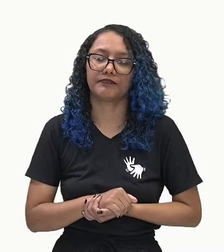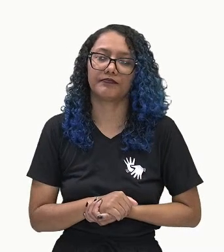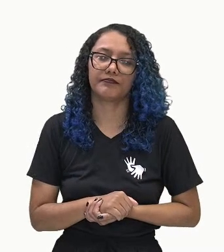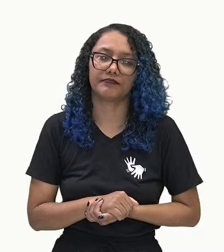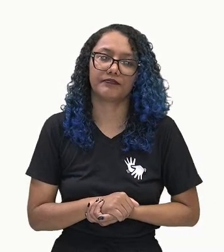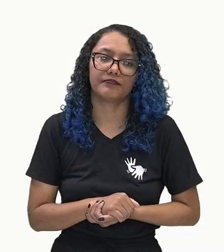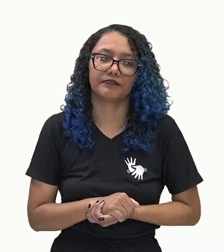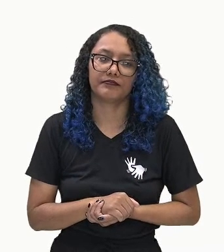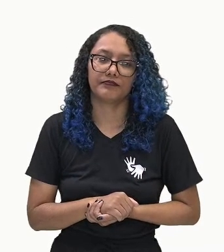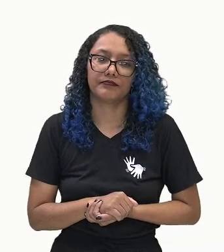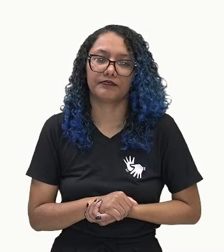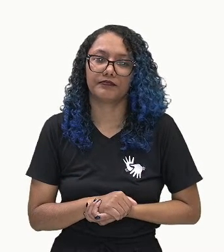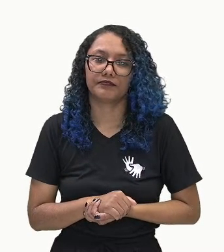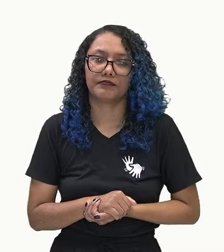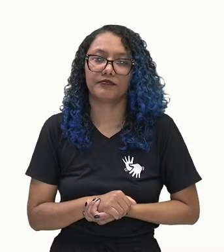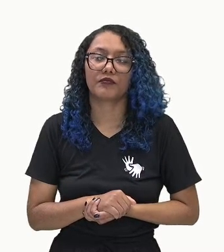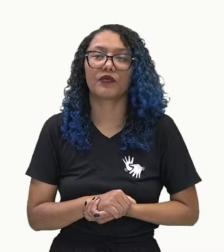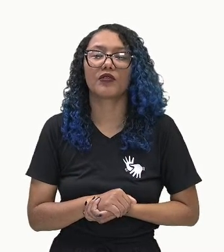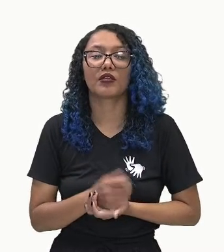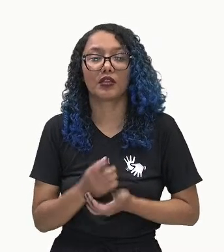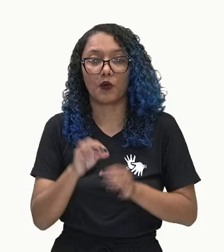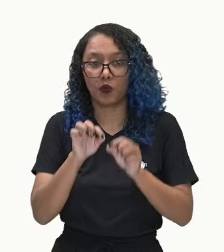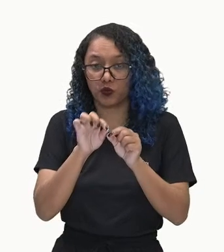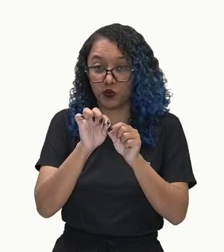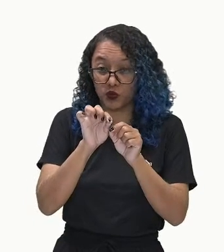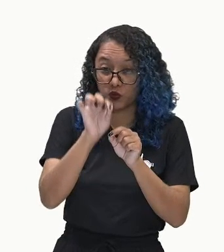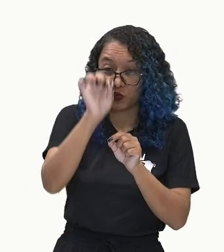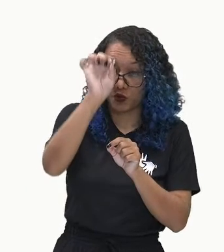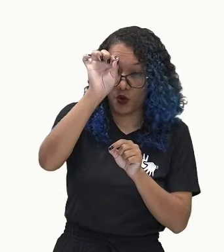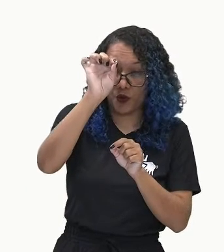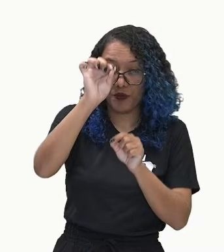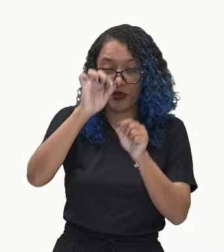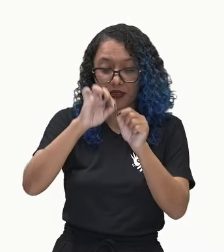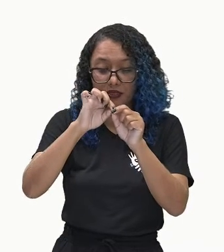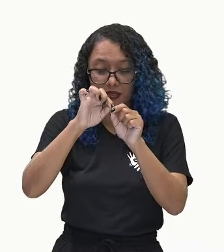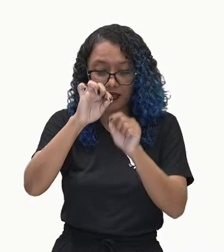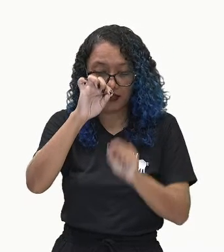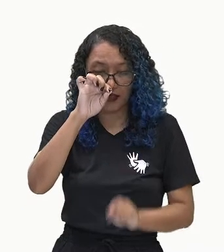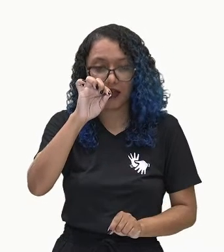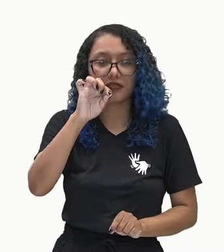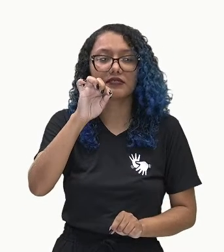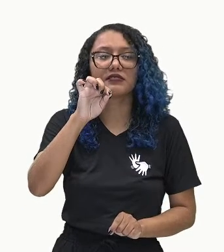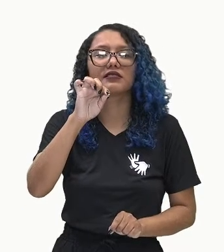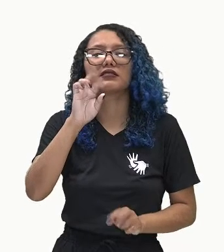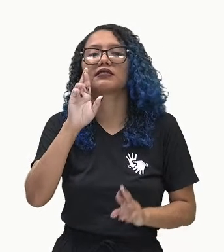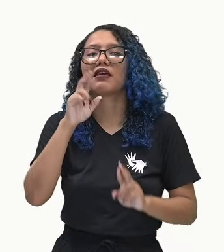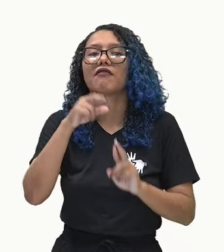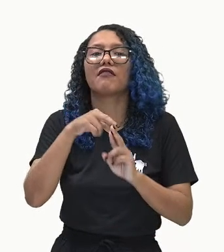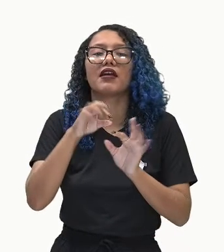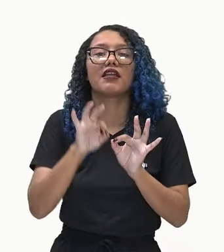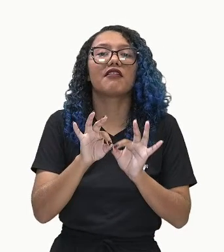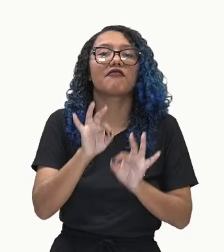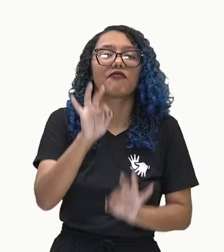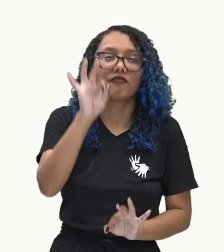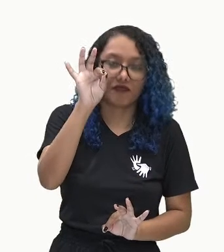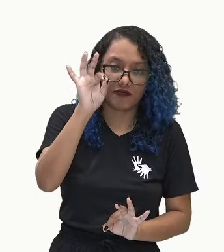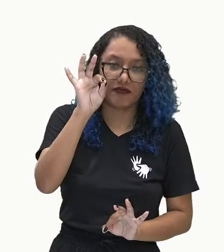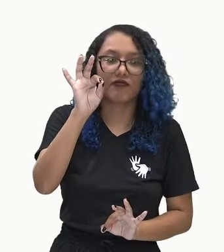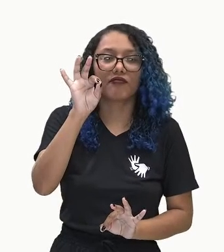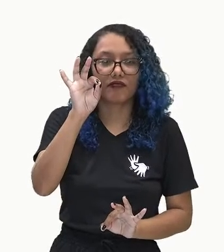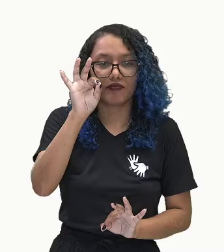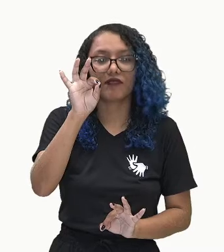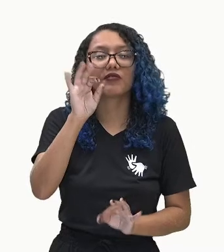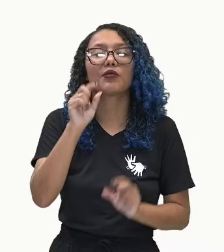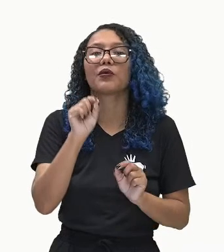que subindo e descendo é em relação ao eixo vertical, então é em relação ao